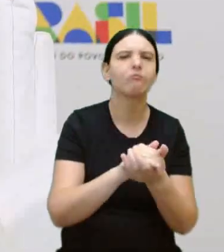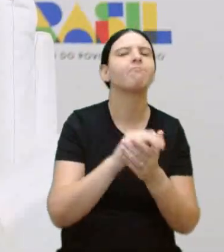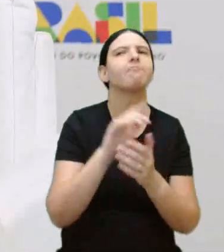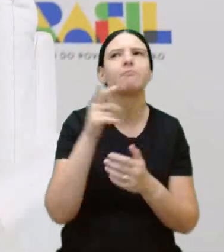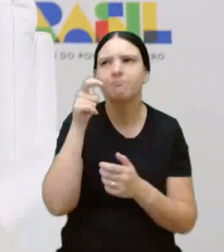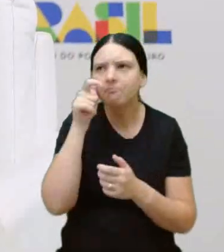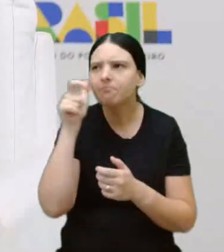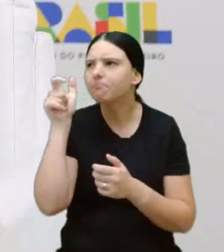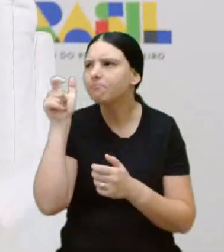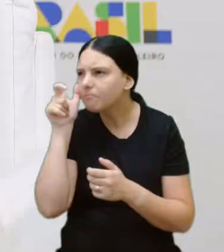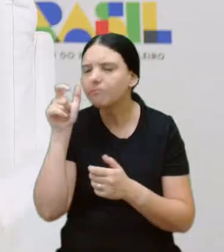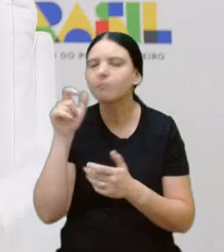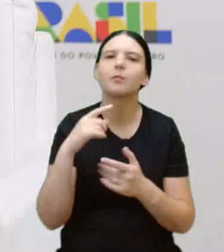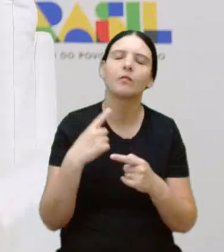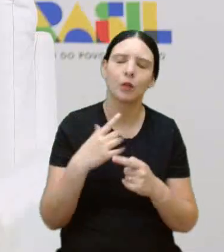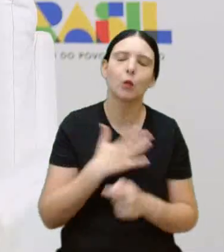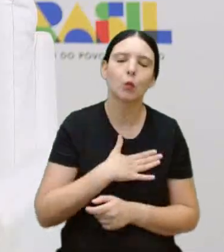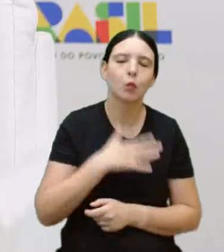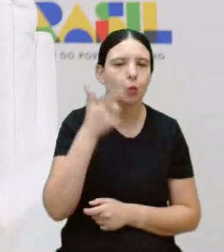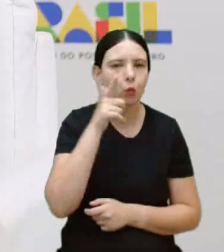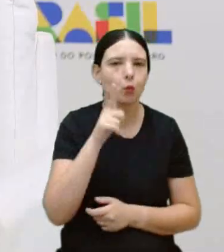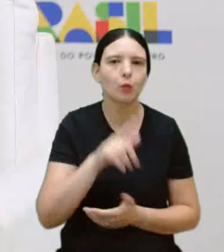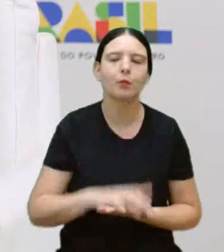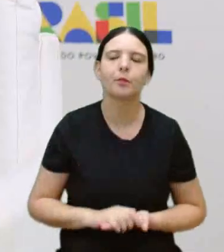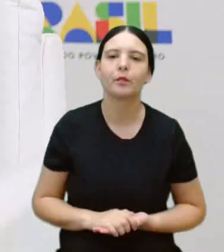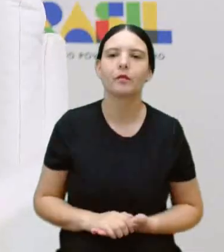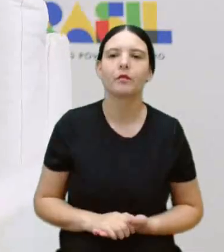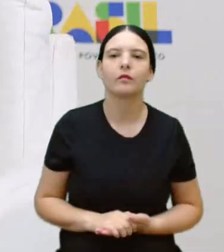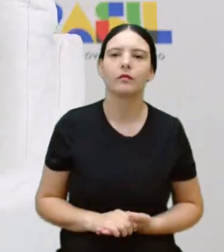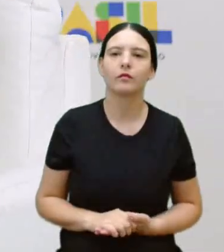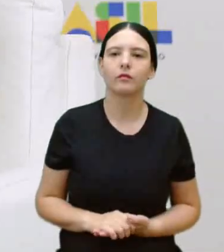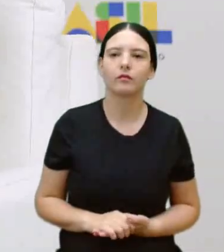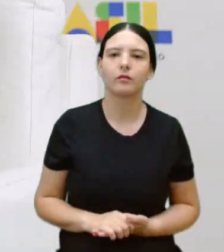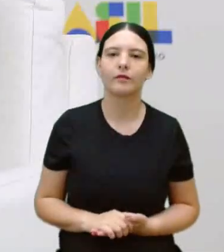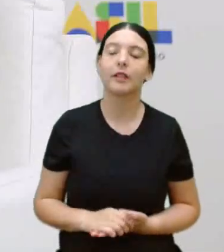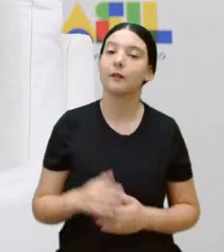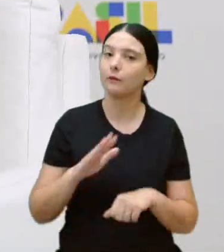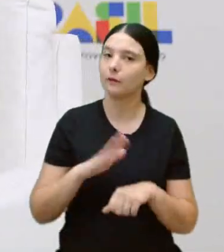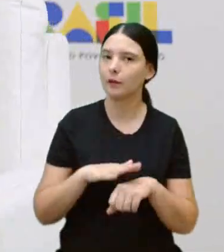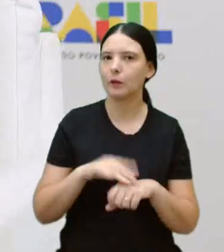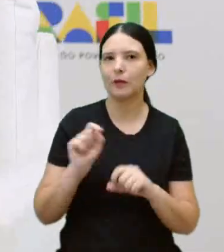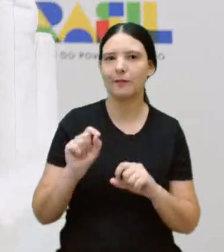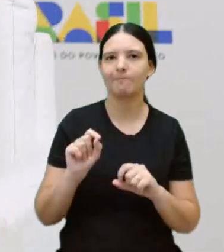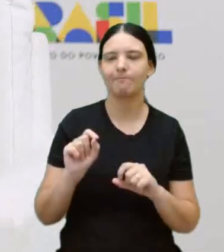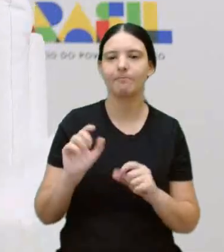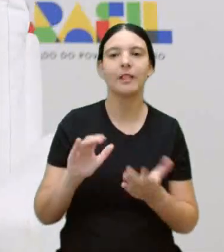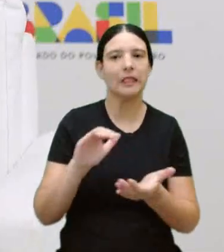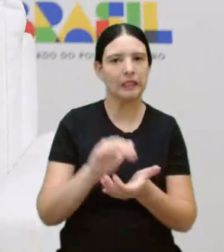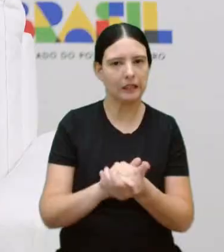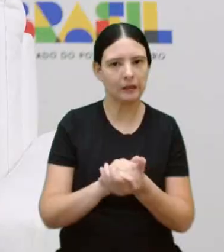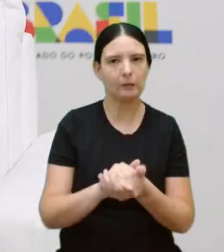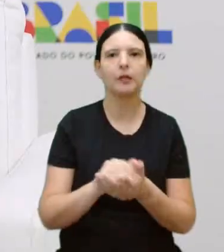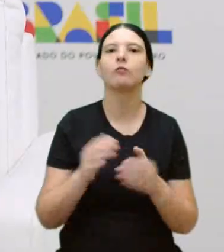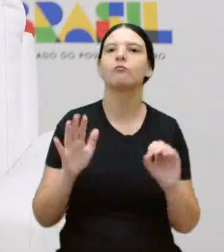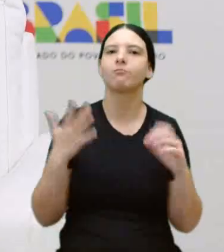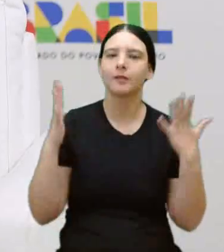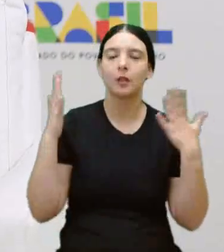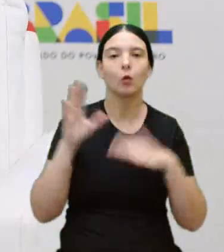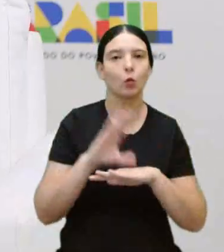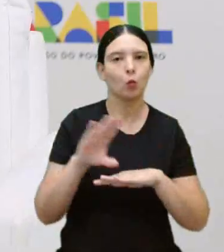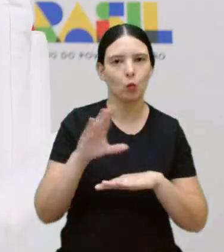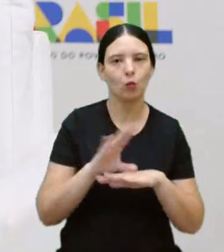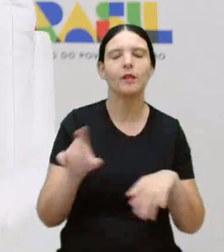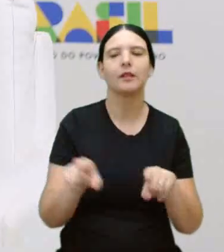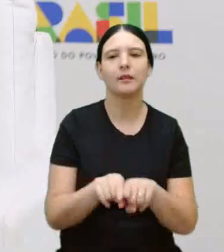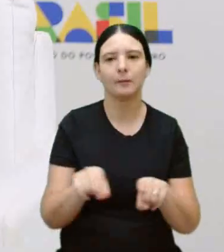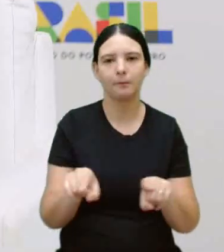tive chance de assistir. O que eu tenho feito? Eu celebro casamentos também. Eu fiz um curso, me tornei celebrante